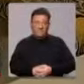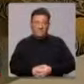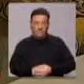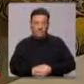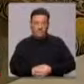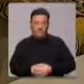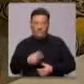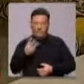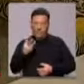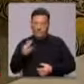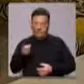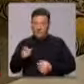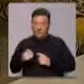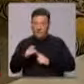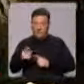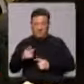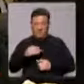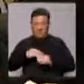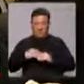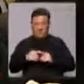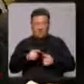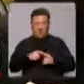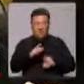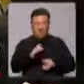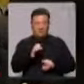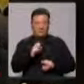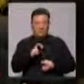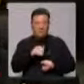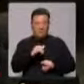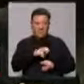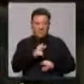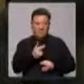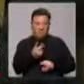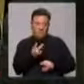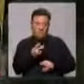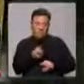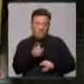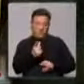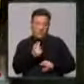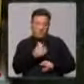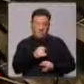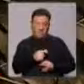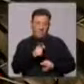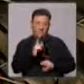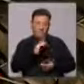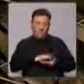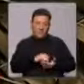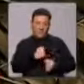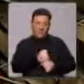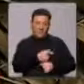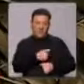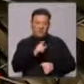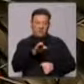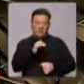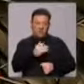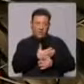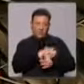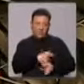Três peças Tetris com cerâmica viúva lamego estão na base da obra. Representam Chiado, Mouraria e Alfama de